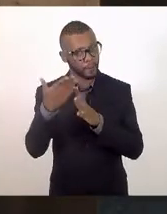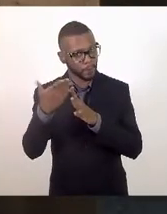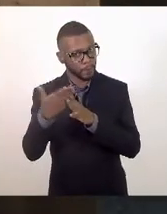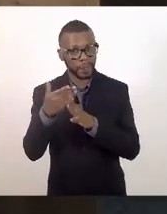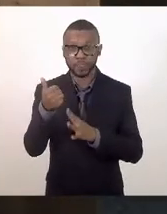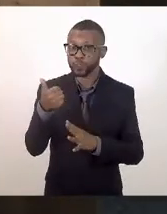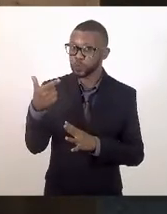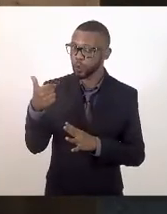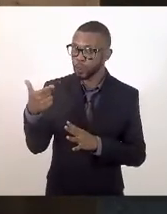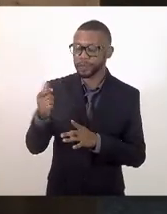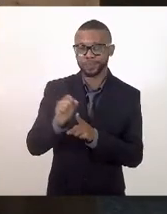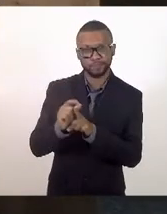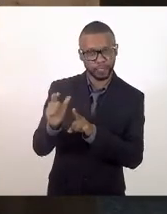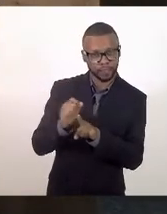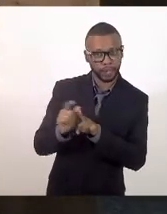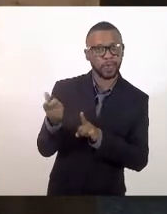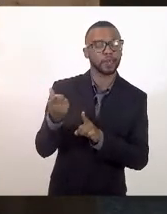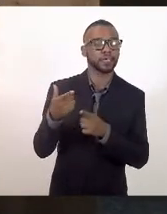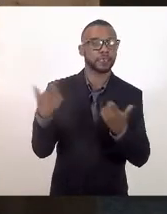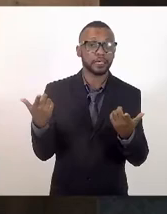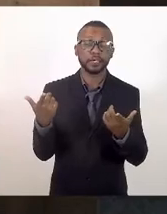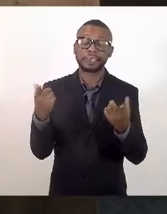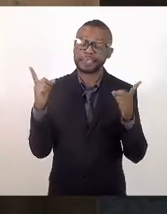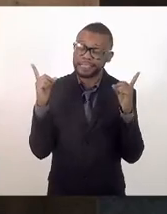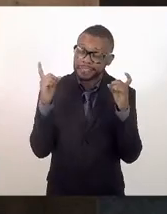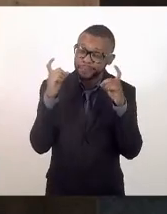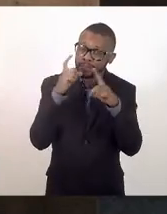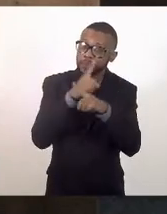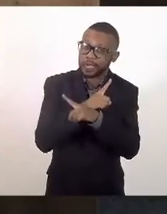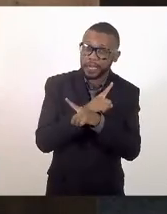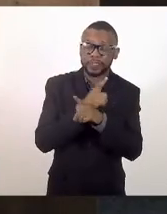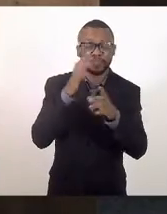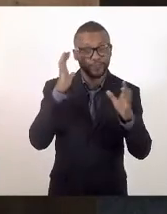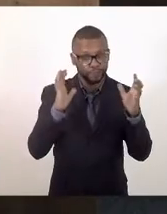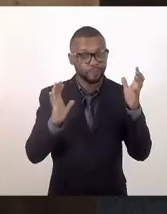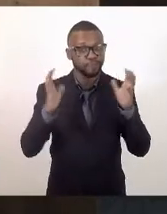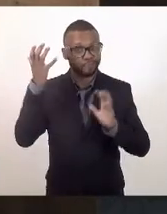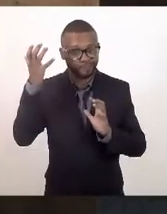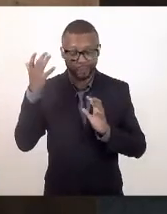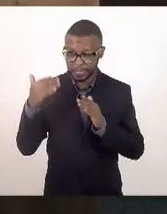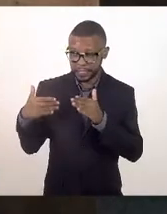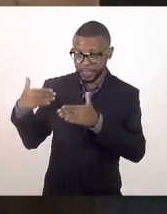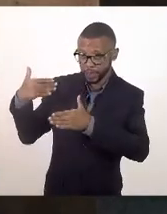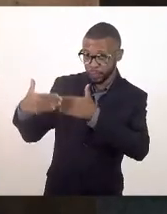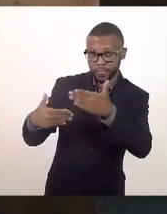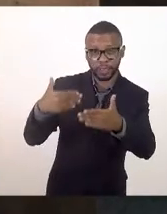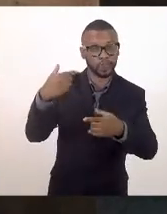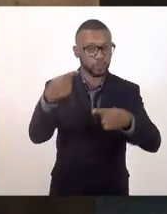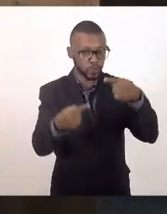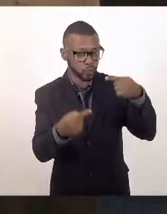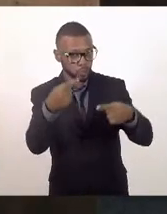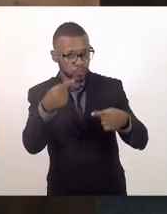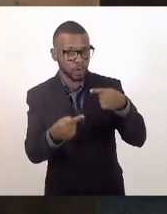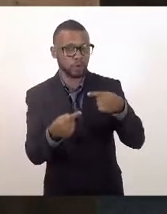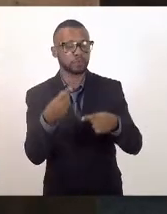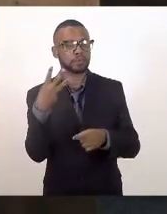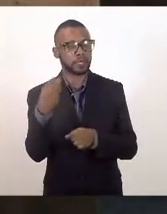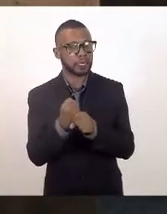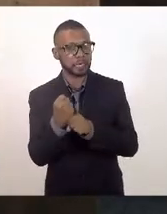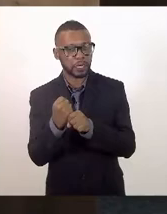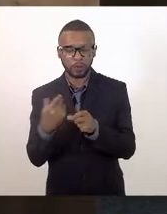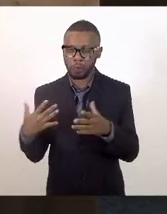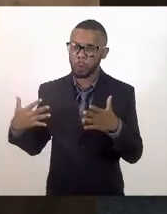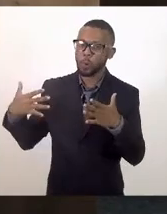mensais. Isso tem tido dificuldade de acontecer. E nesse processo de discussão ao longo de 3 anos,